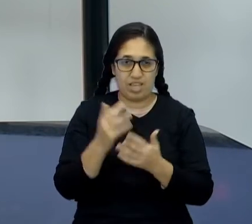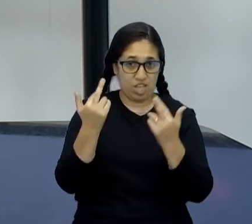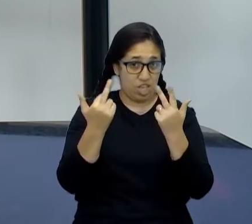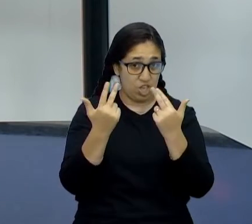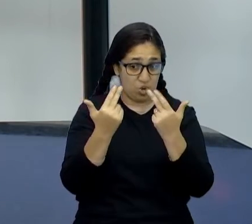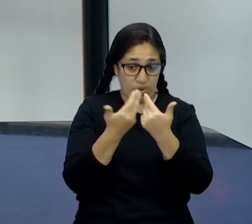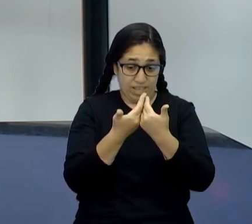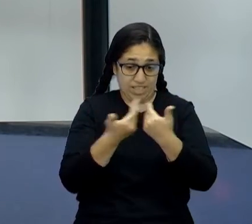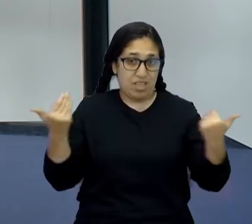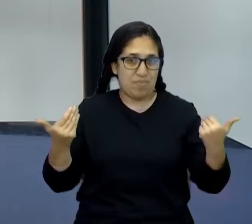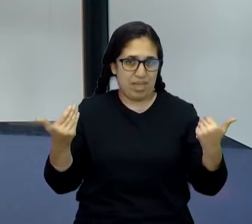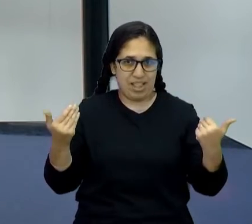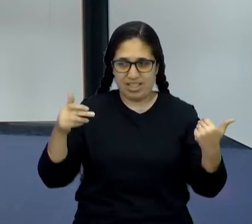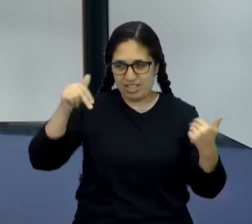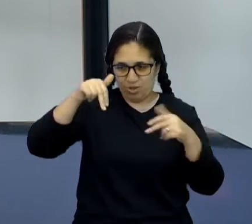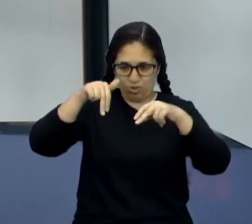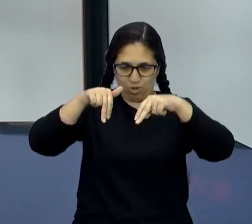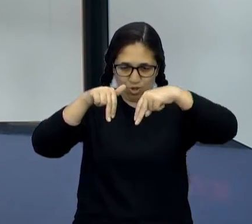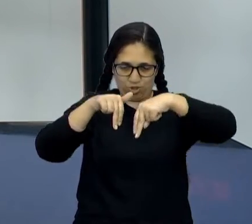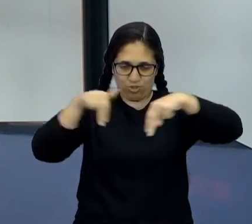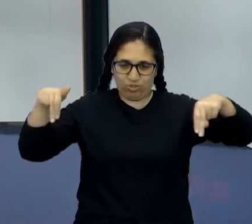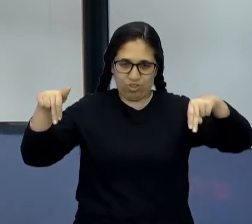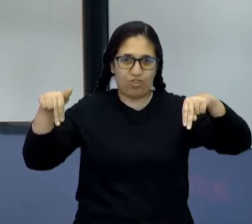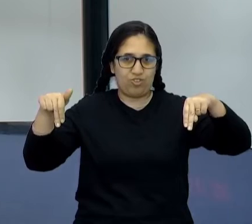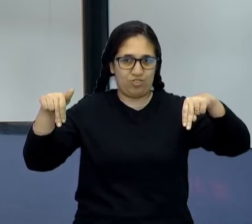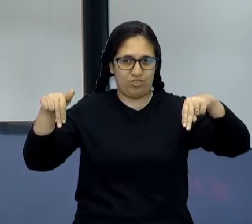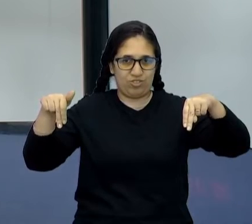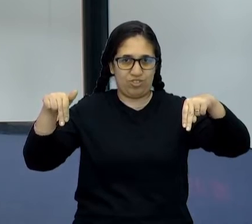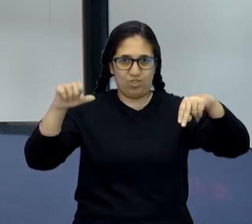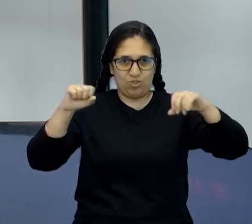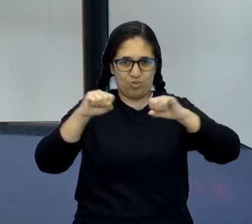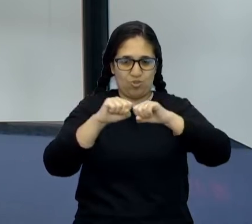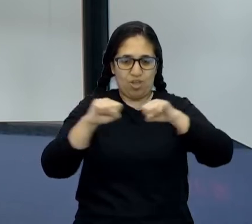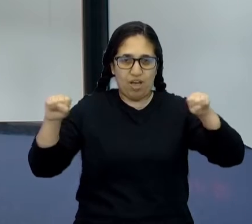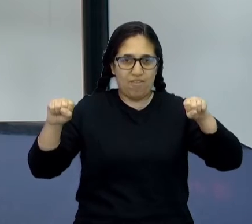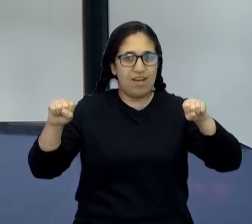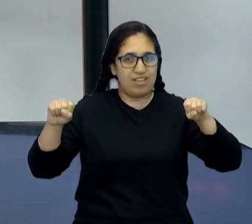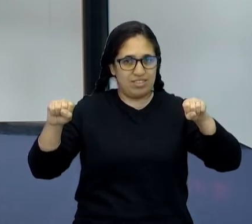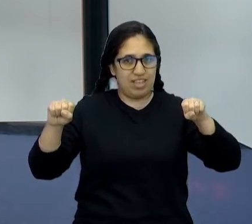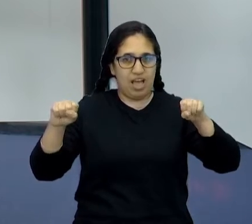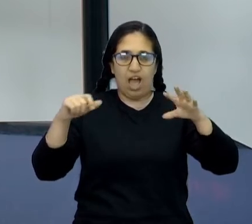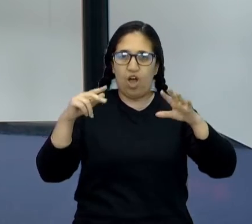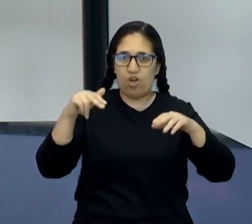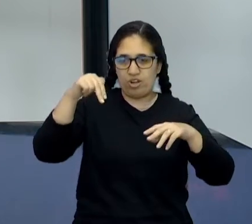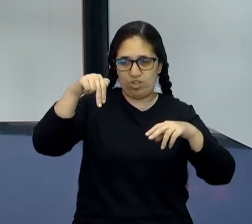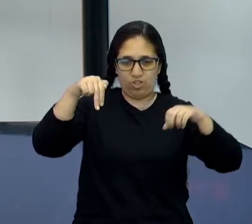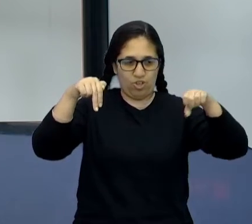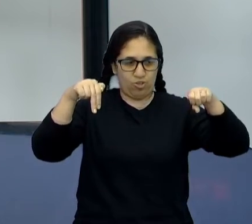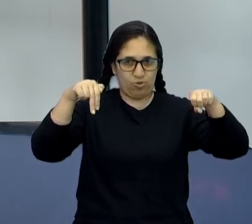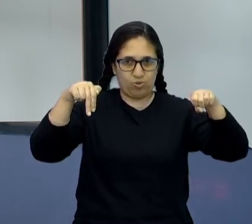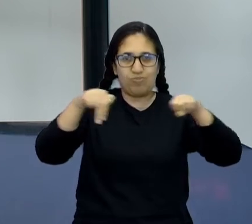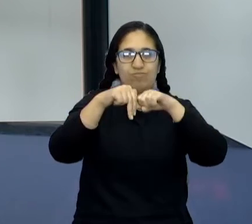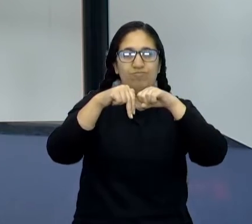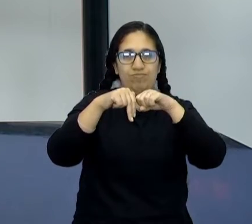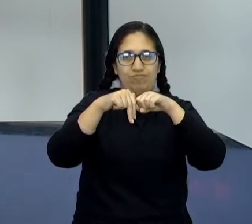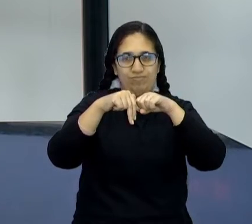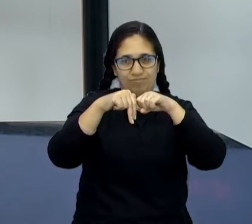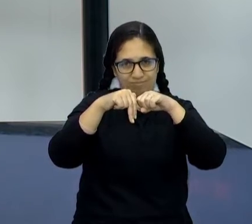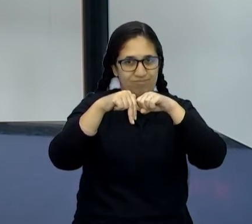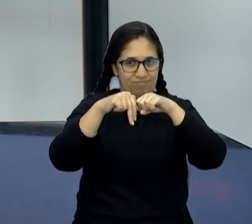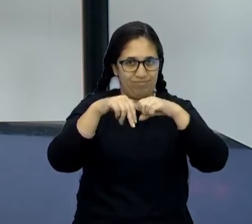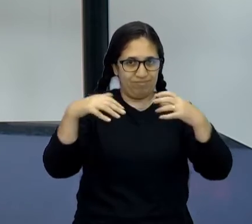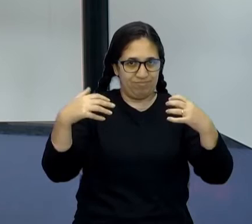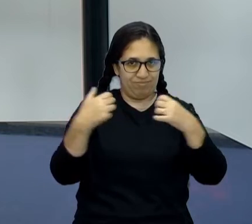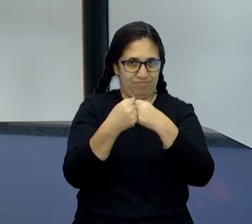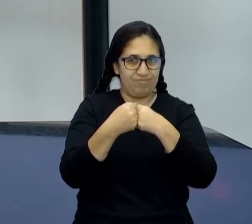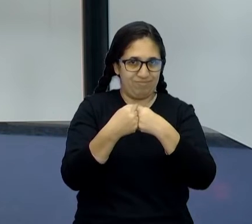se repelem, então norte com norte afasta, sul com sul afasta, mas quando você põe um norte e um sul, eles